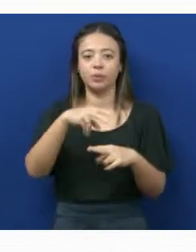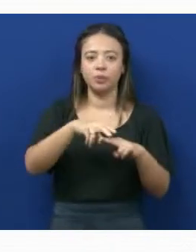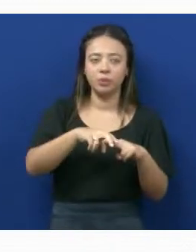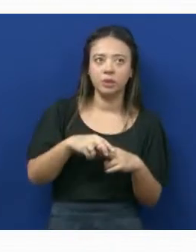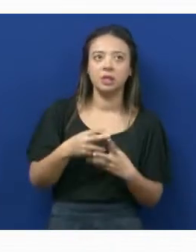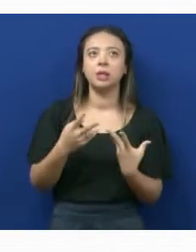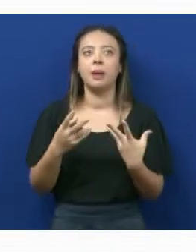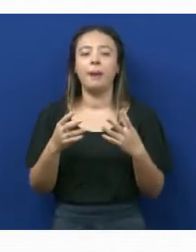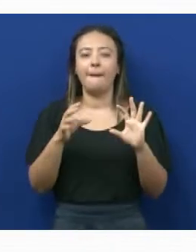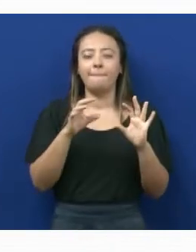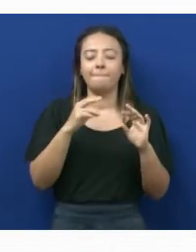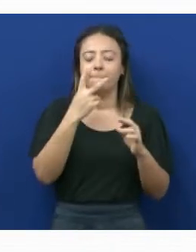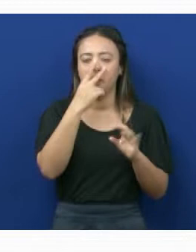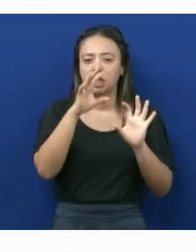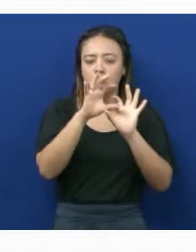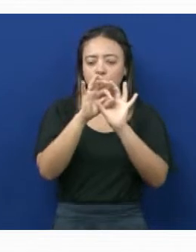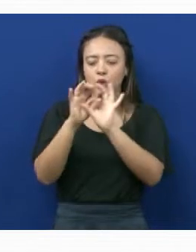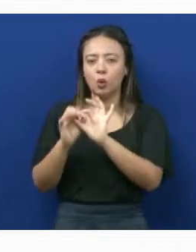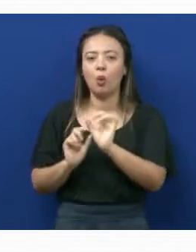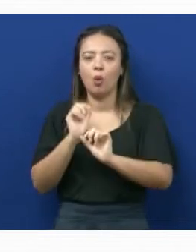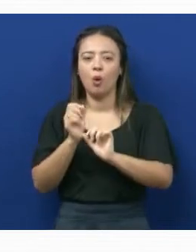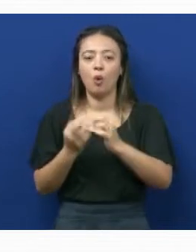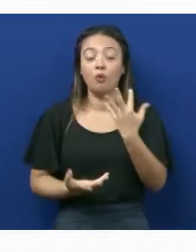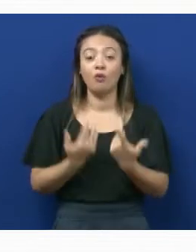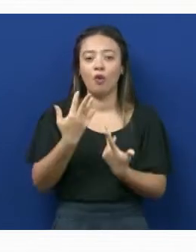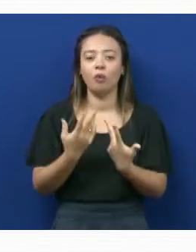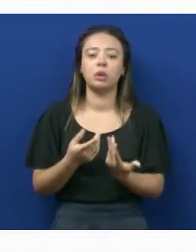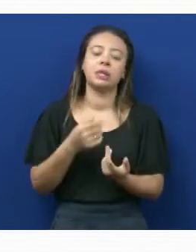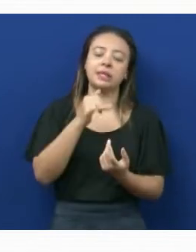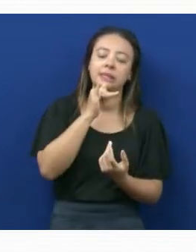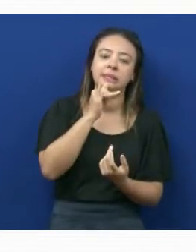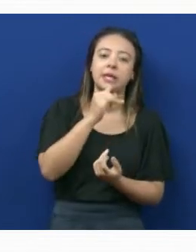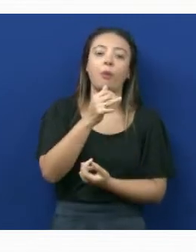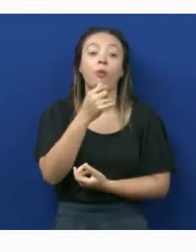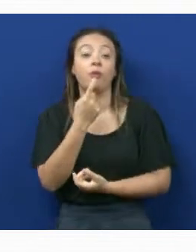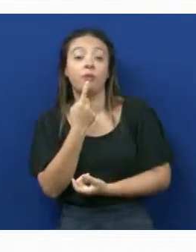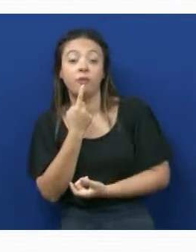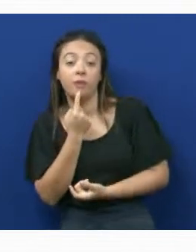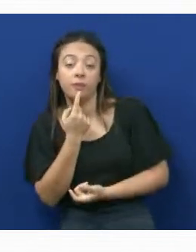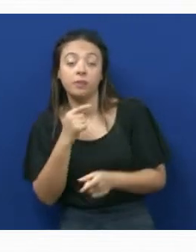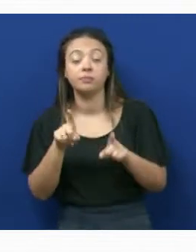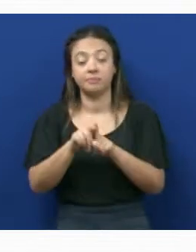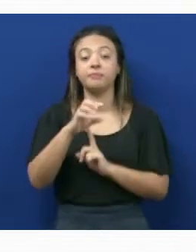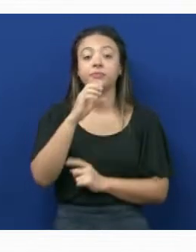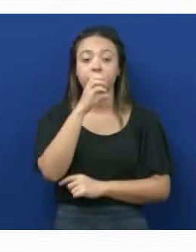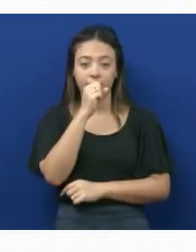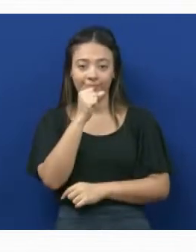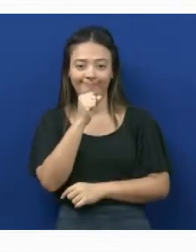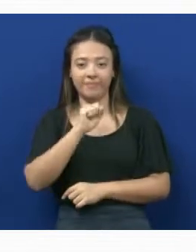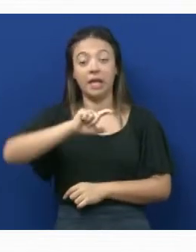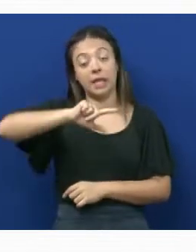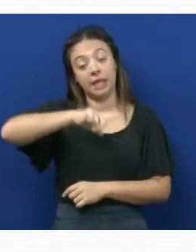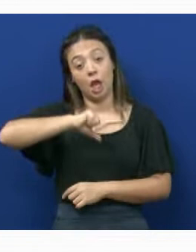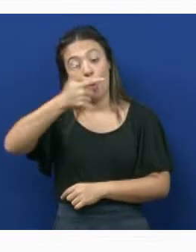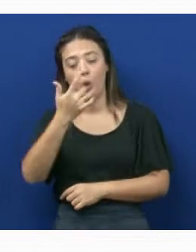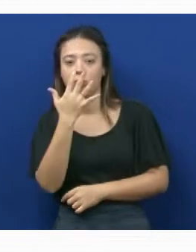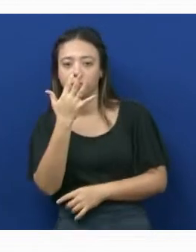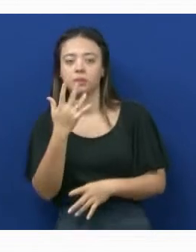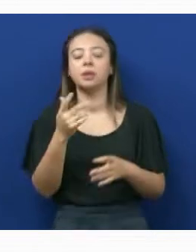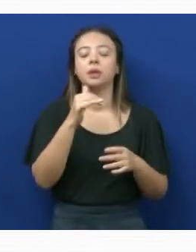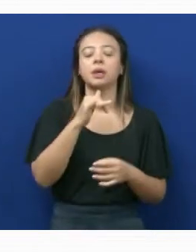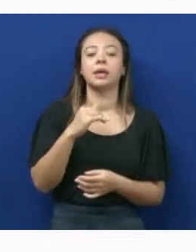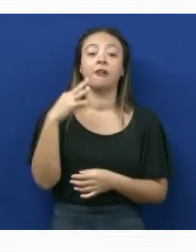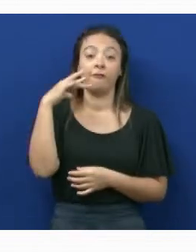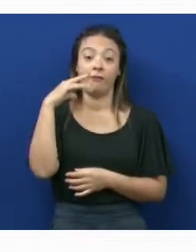fogo, certo? Que é o vermelho, laranja. Tem as cores frias, que é o contrário das quentes, que são associadas ao frescor,